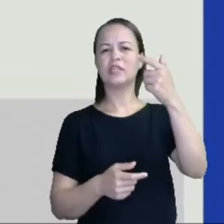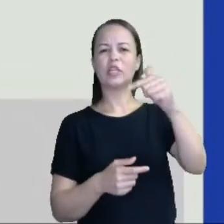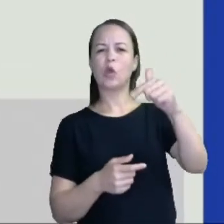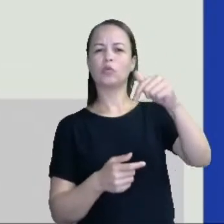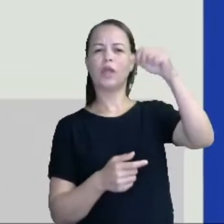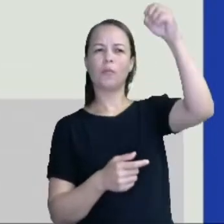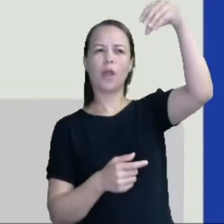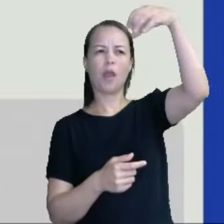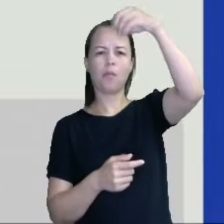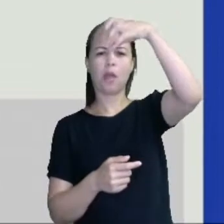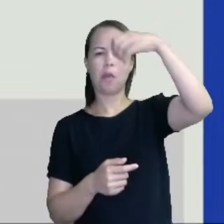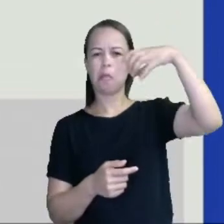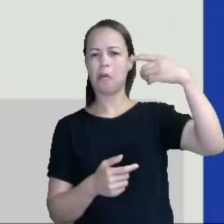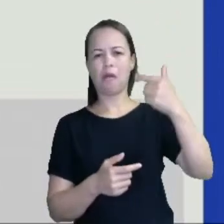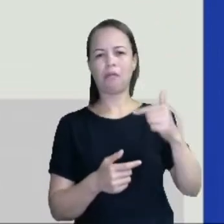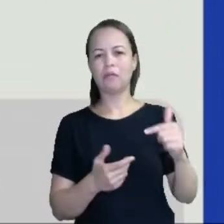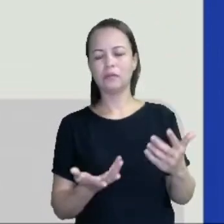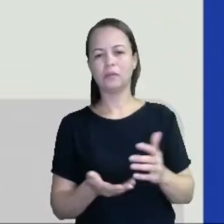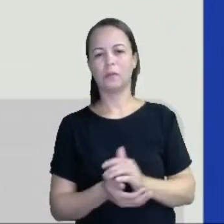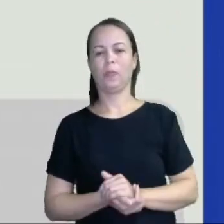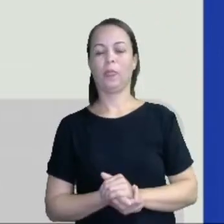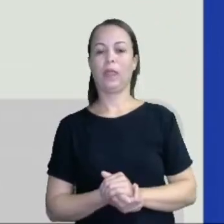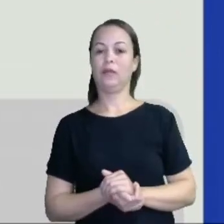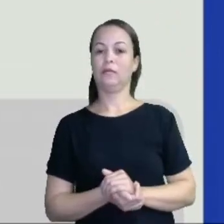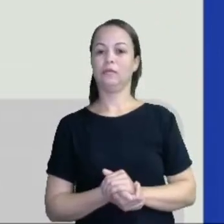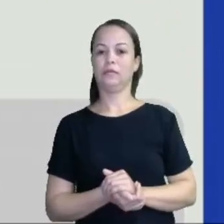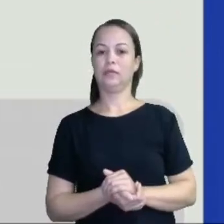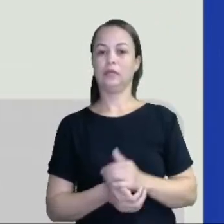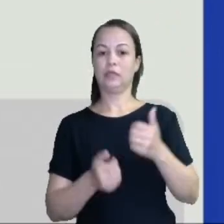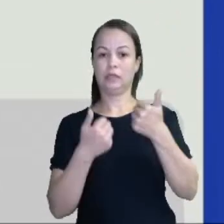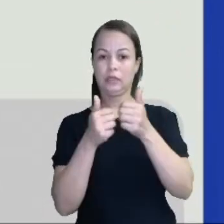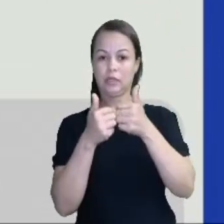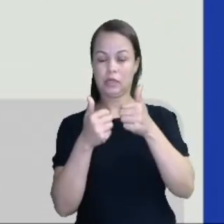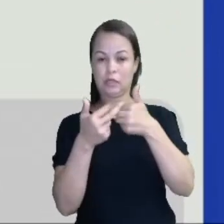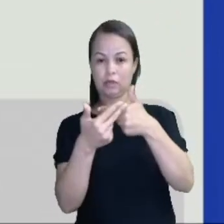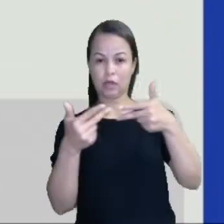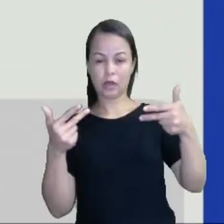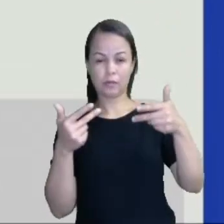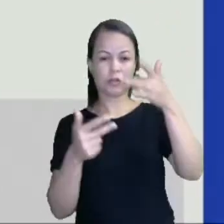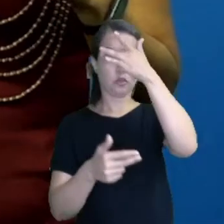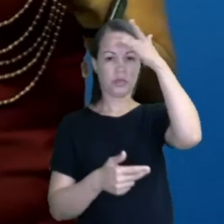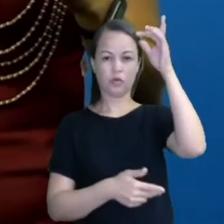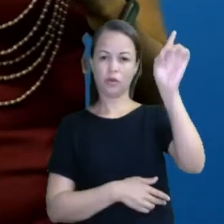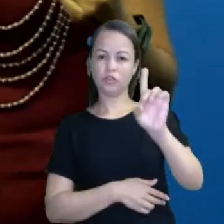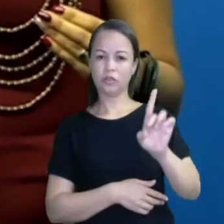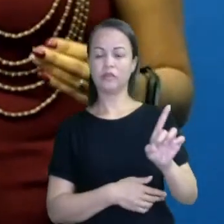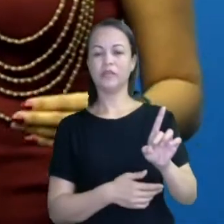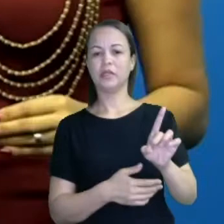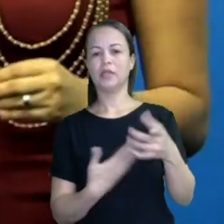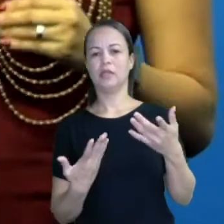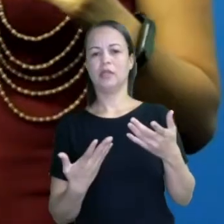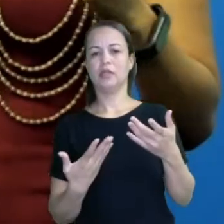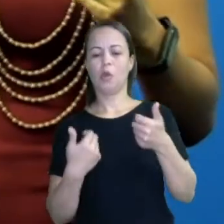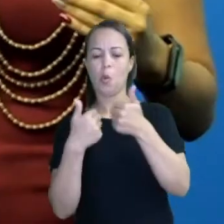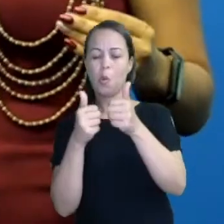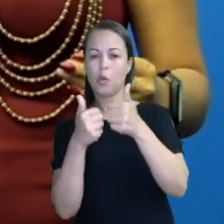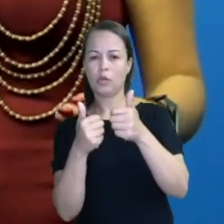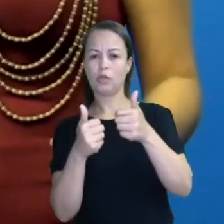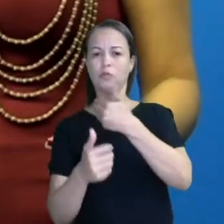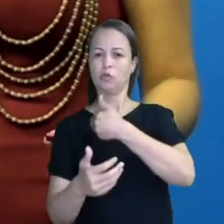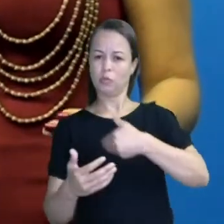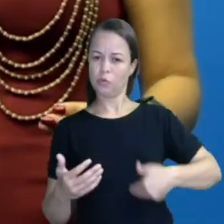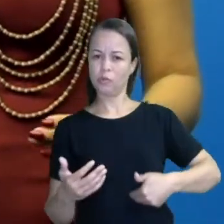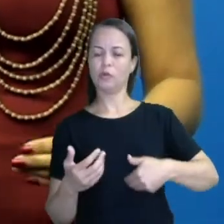Quantas? Transporte coletivo deficiente. Minha gente, o transporte público ele tem que ser de